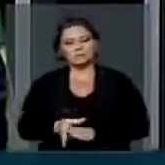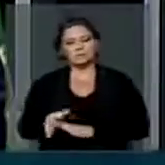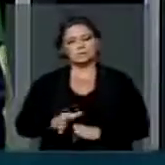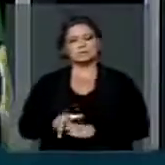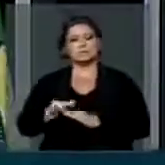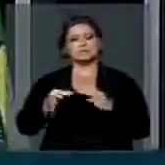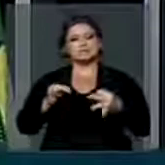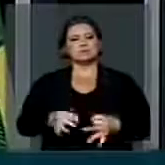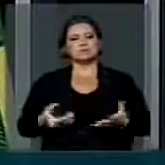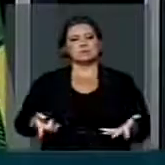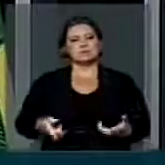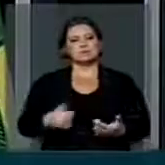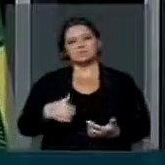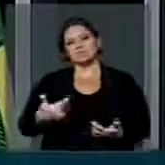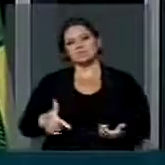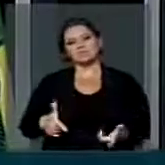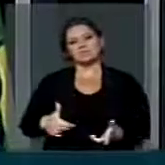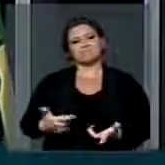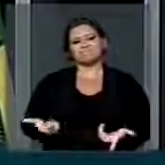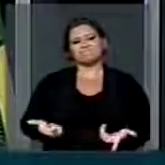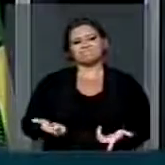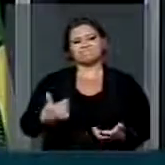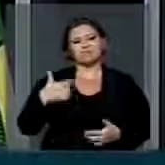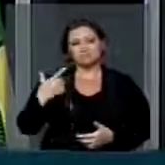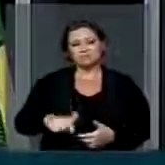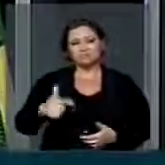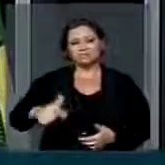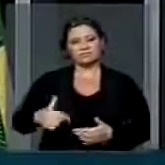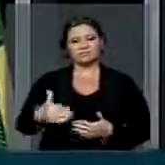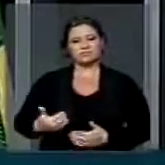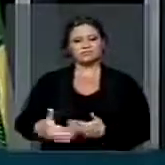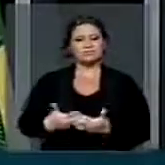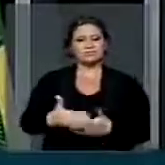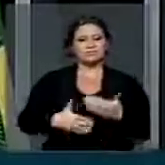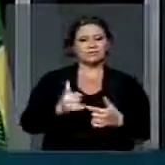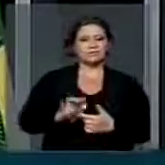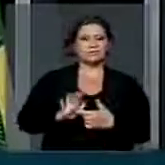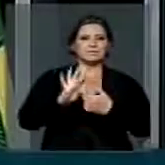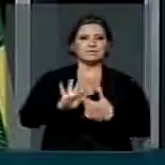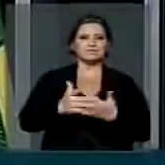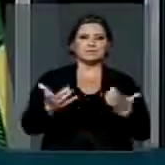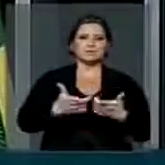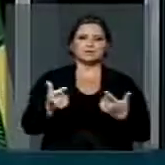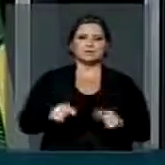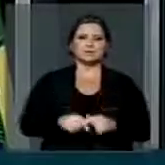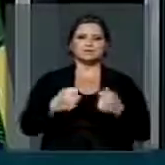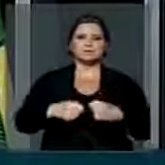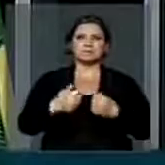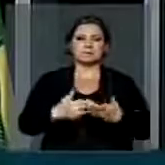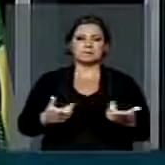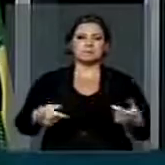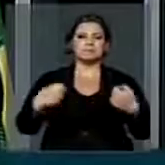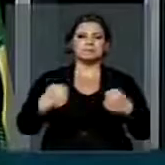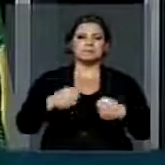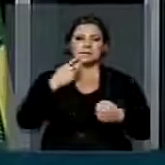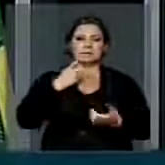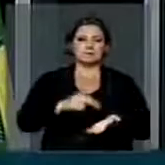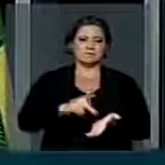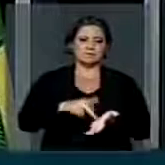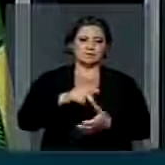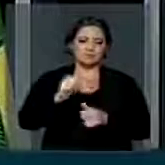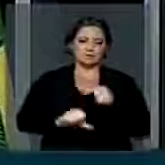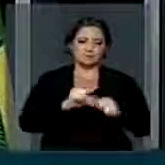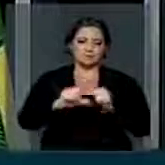de justiça, e não vê cada vez mais isso poder aparecer às suas necessidades. Nós precisamos, de fato, mudar o